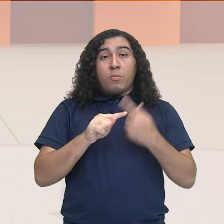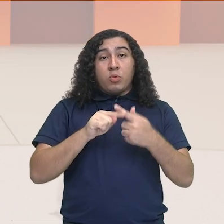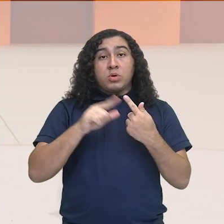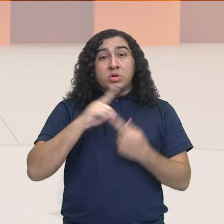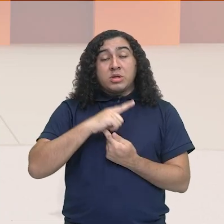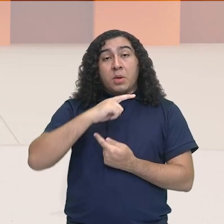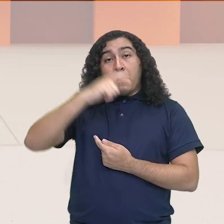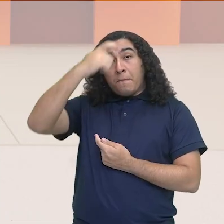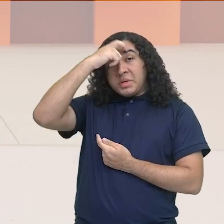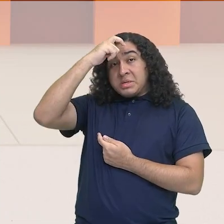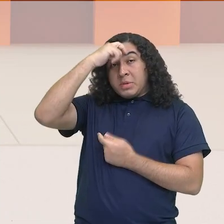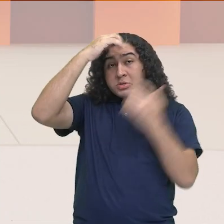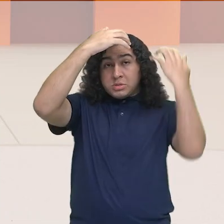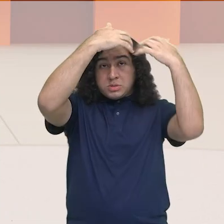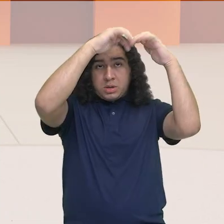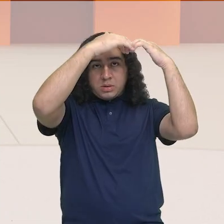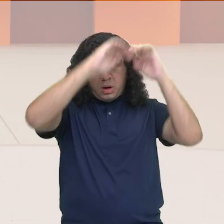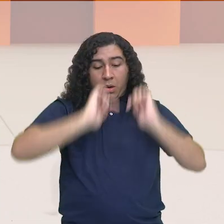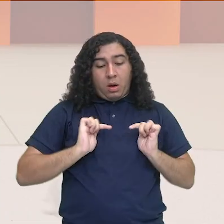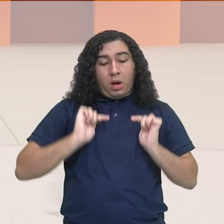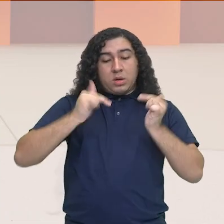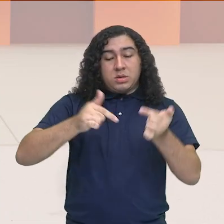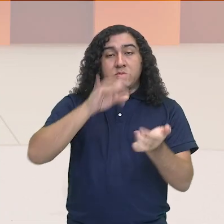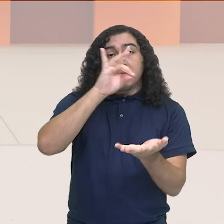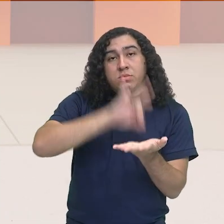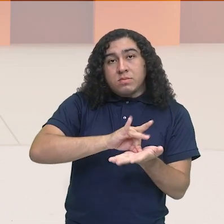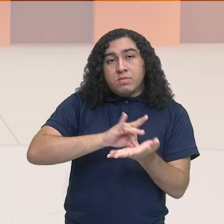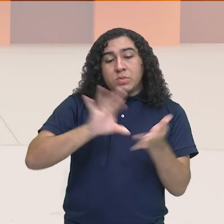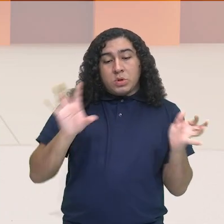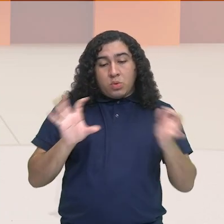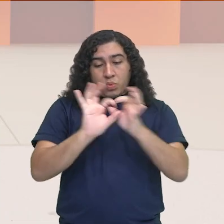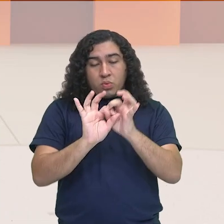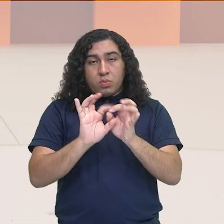razão, da reflexão, né? A filosofia